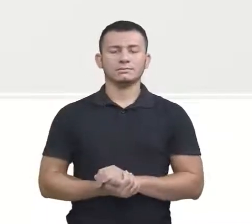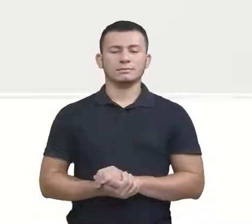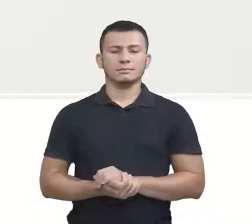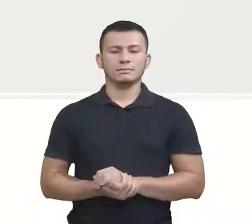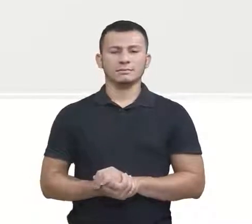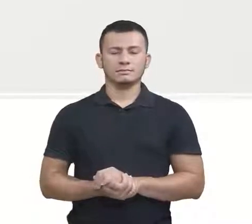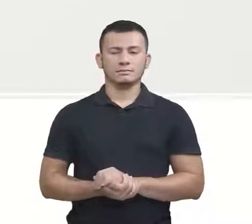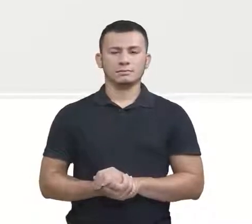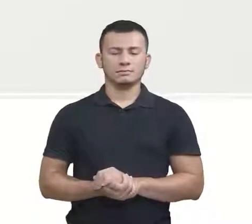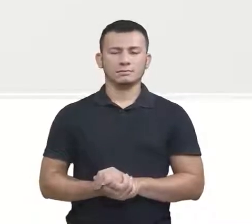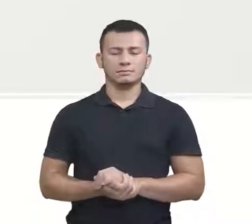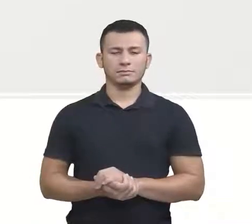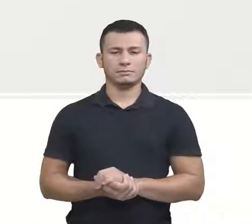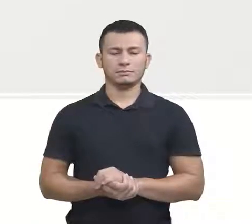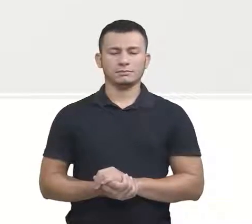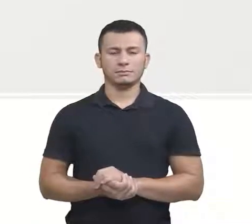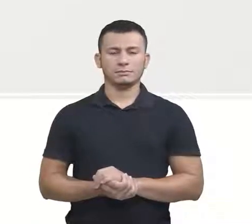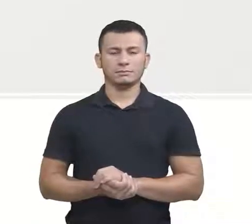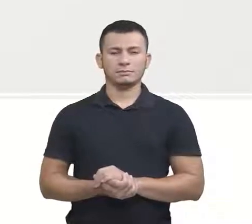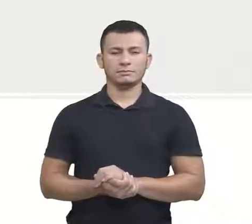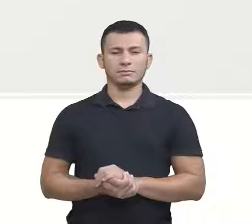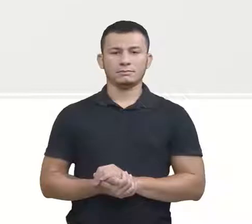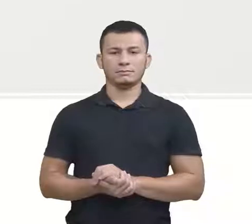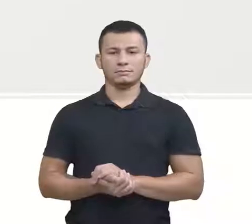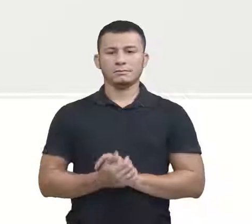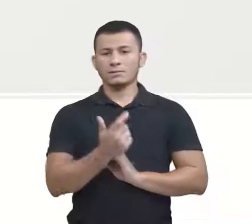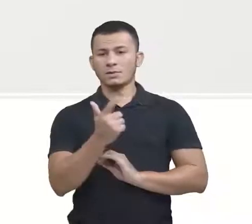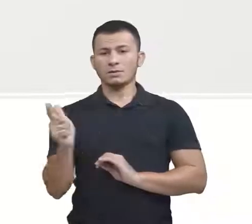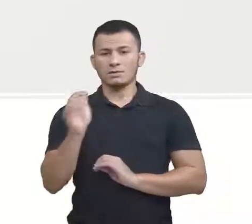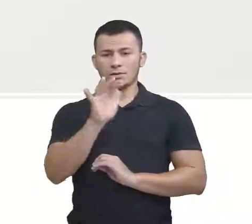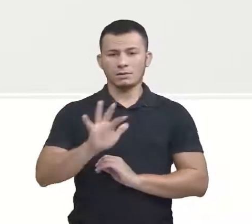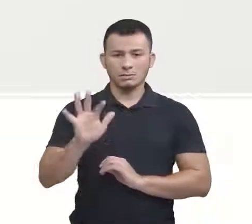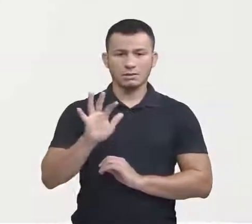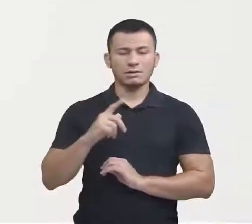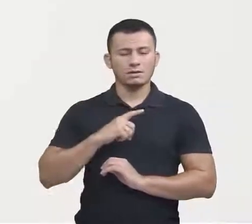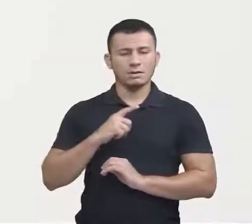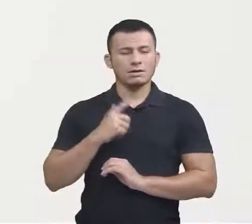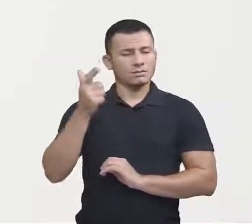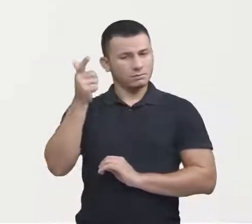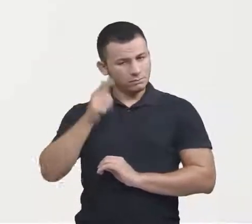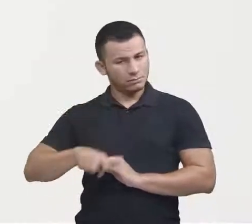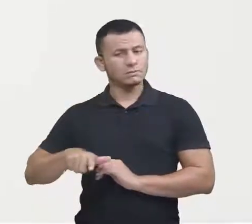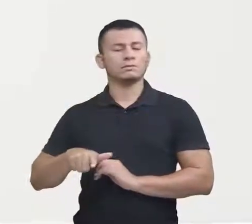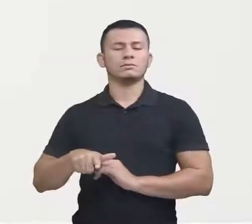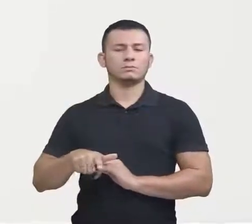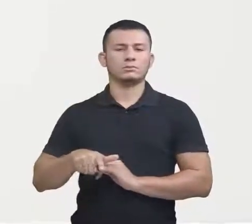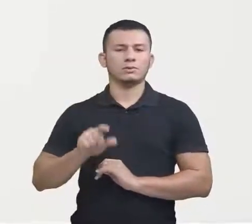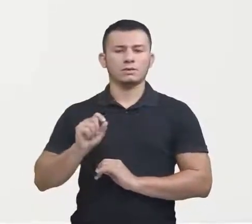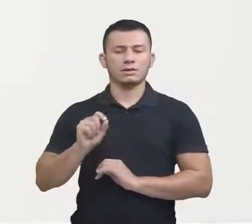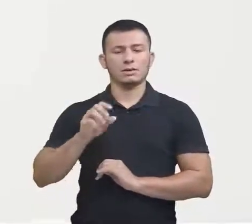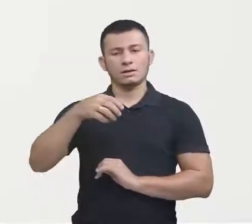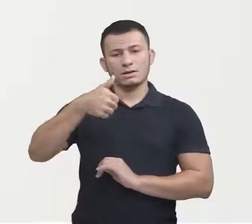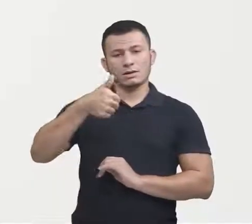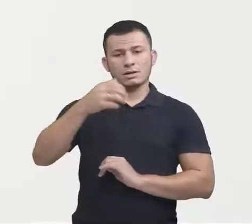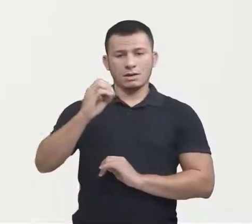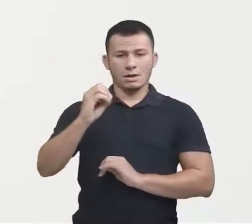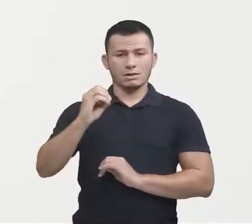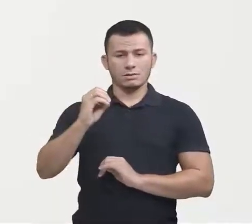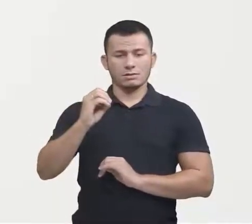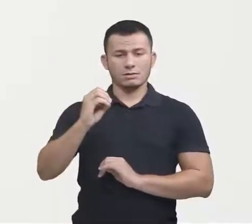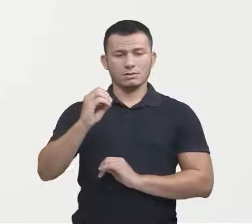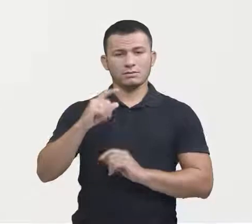e na próxima mãe imagem eu tenho mais Ben 10